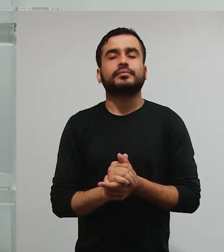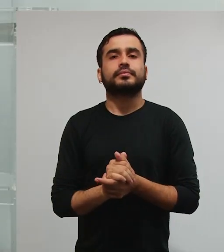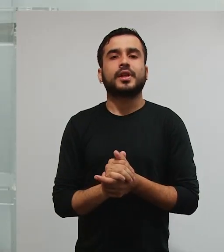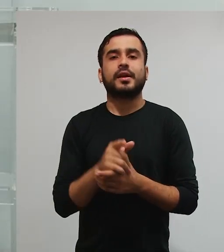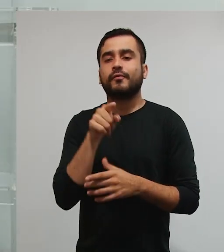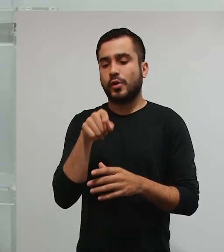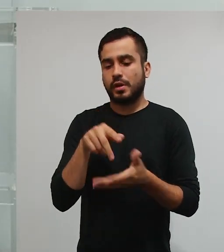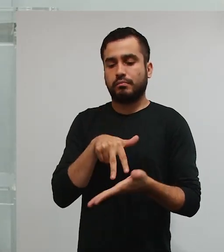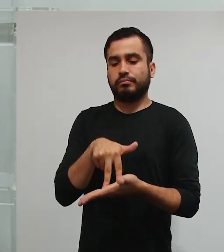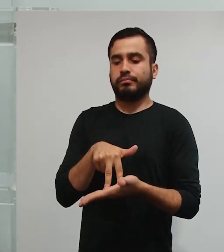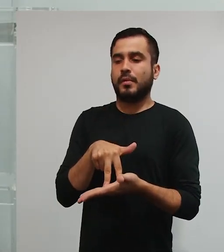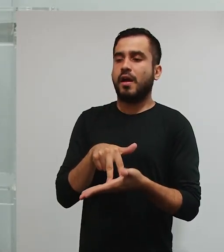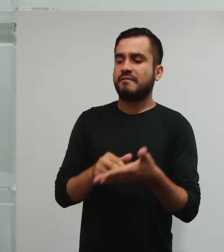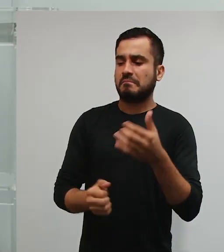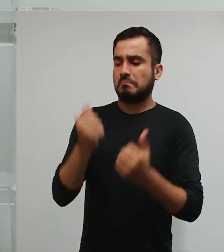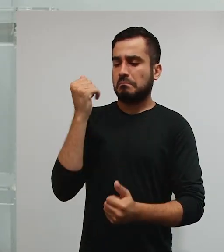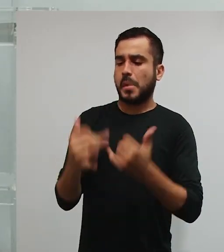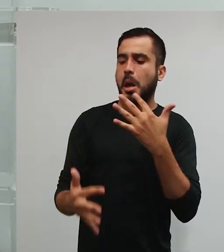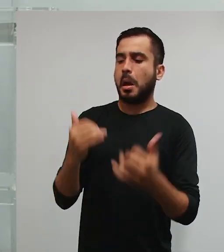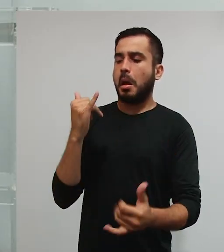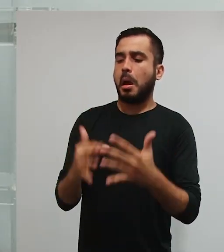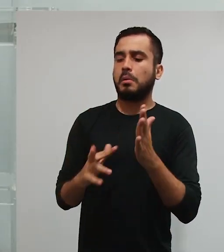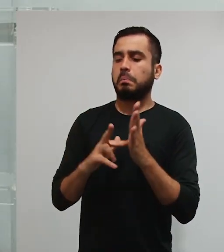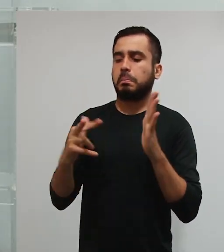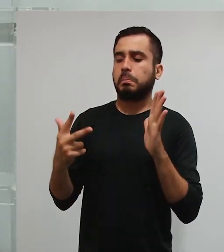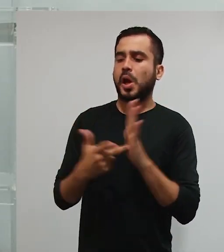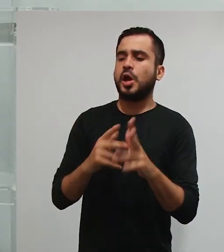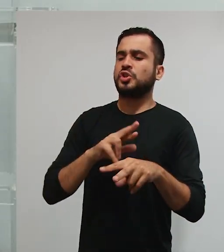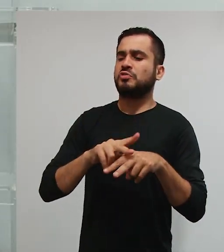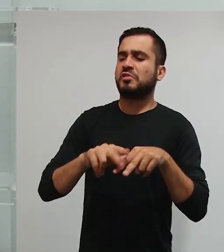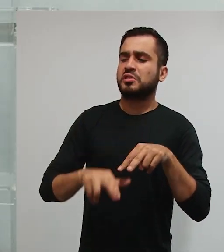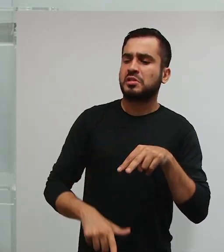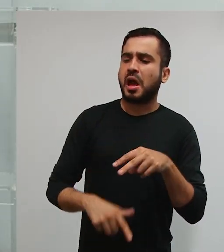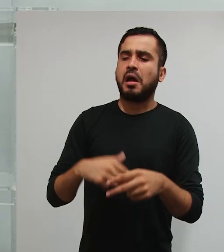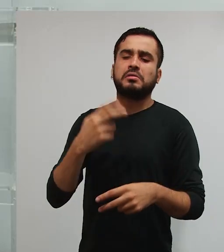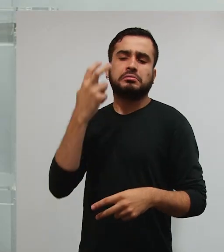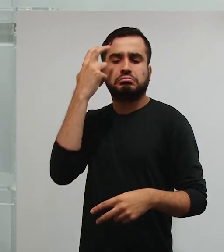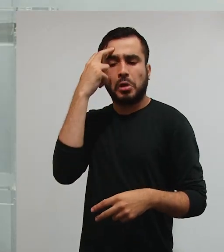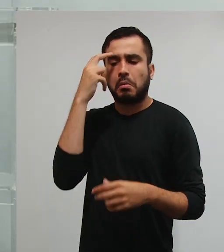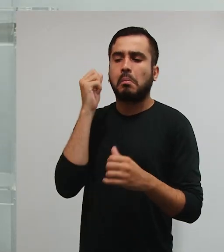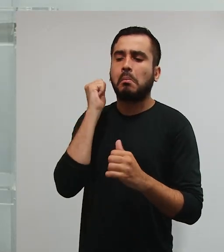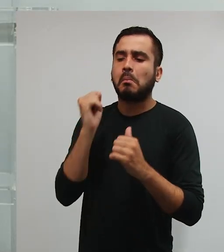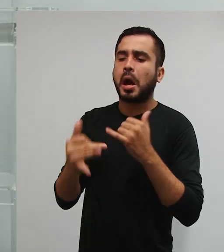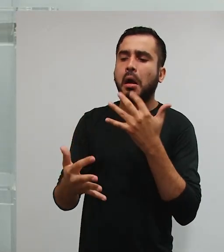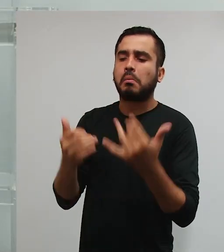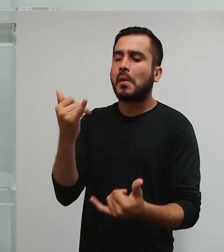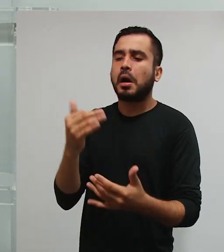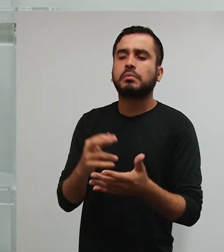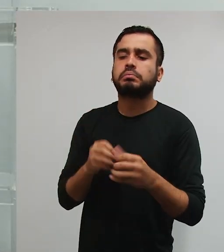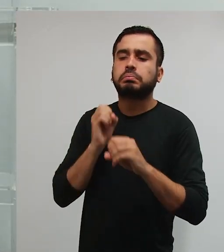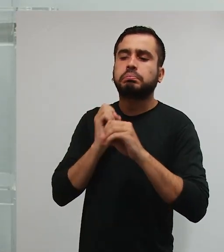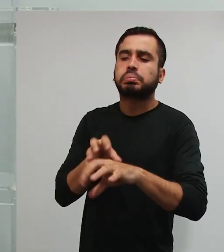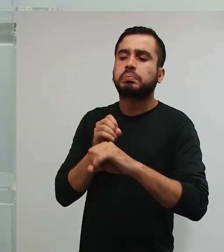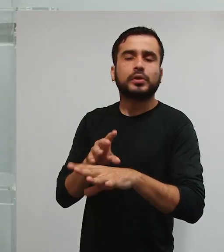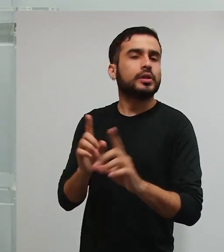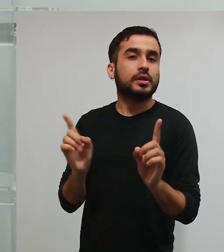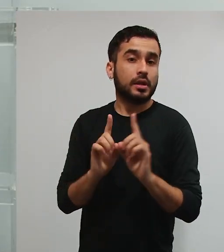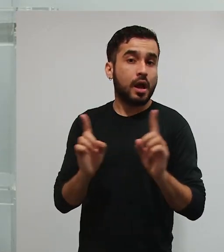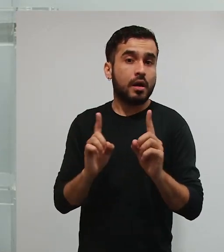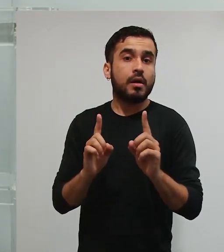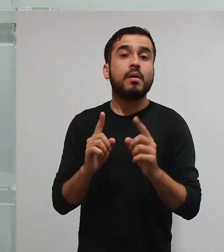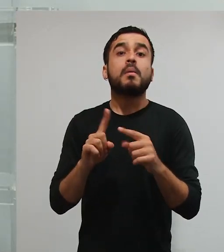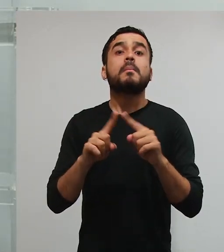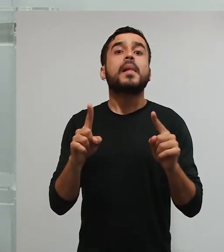depósito. Não é vocês chegarem e falarem o que é diversidade, o que é interculturalidade. Não é depositar,